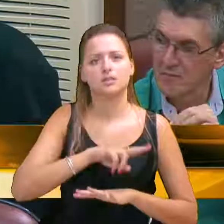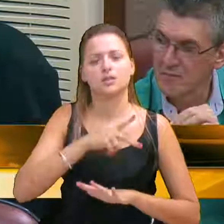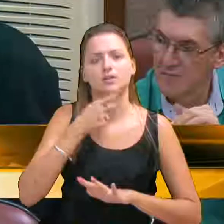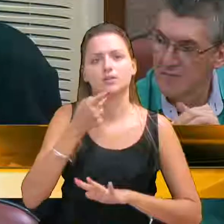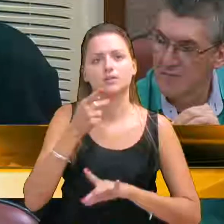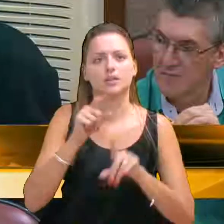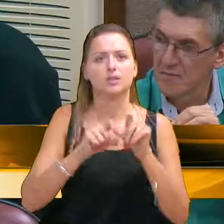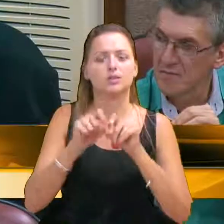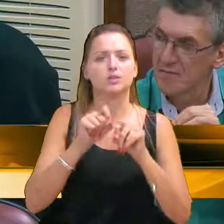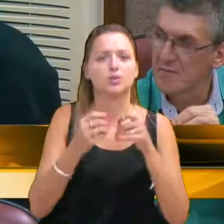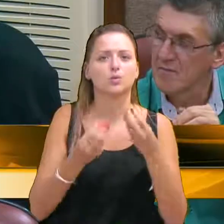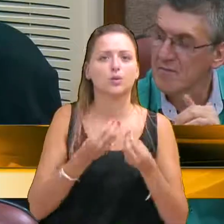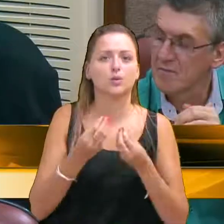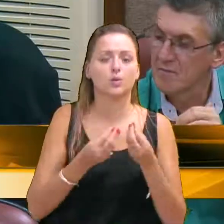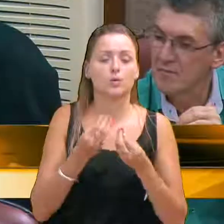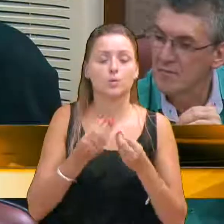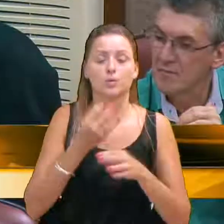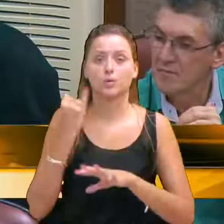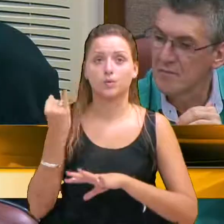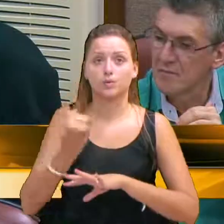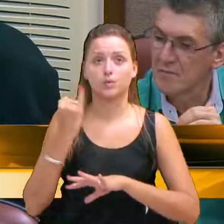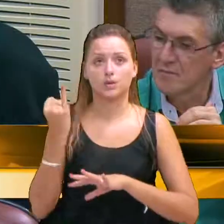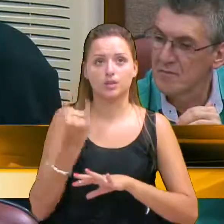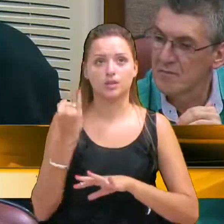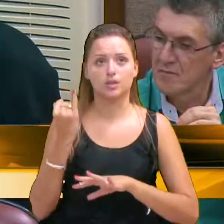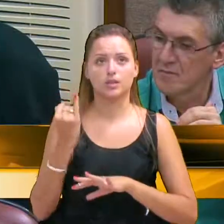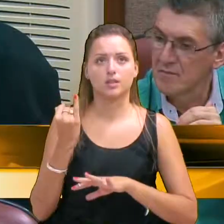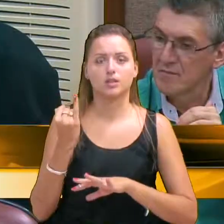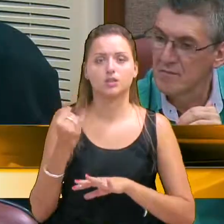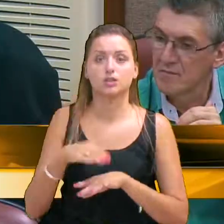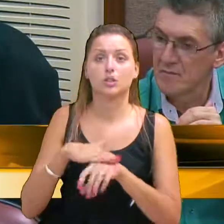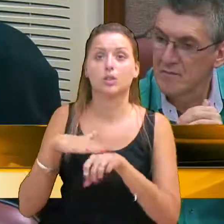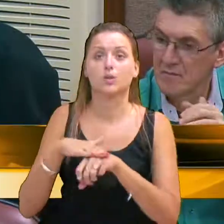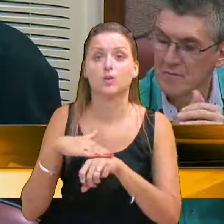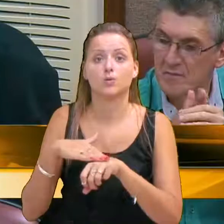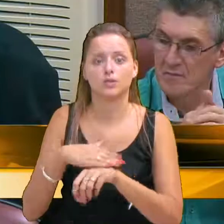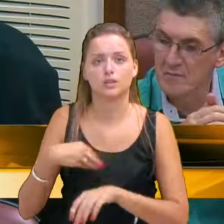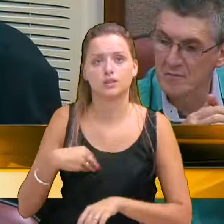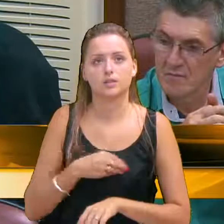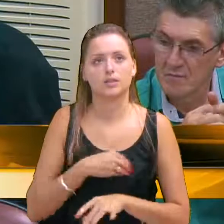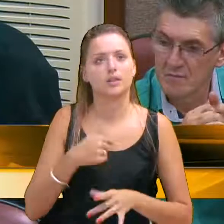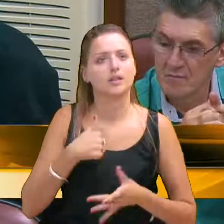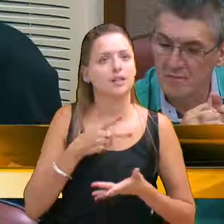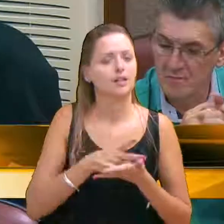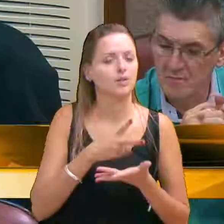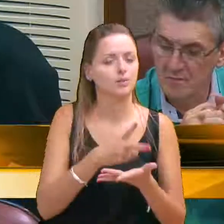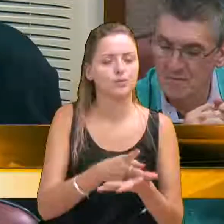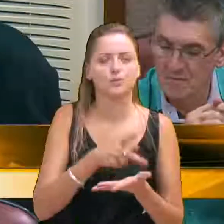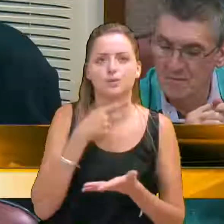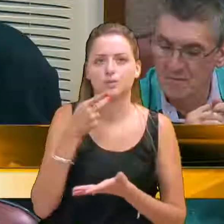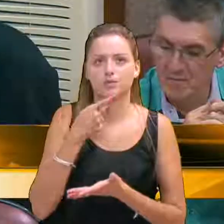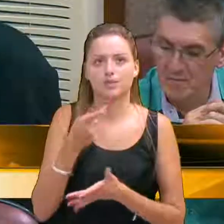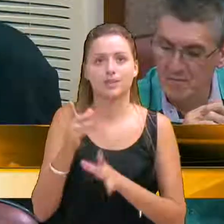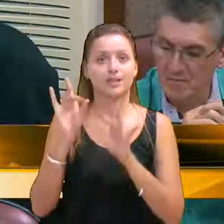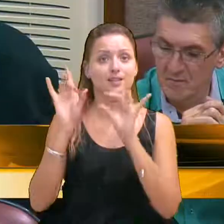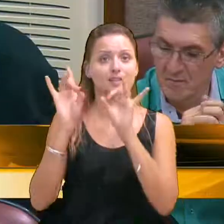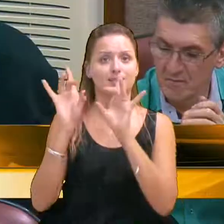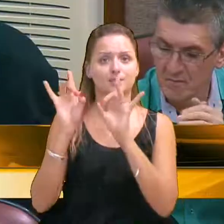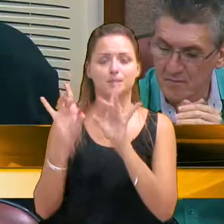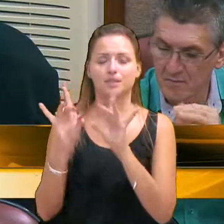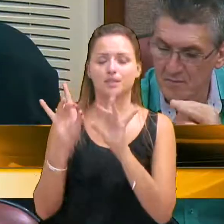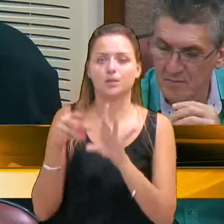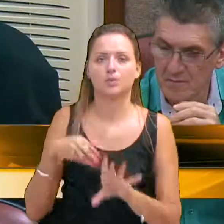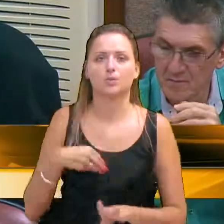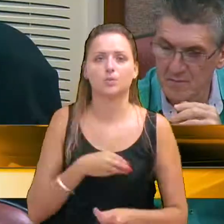à importância da flexibilidade na negociação com os médicos. E eu sempre citei, especialmente na categoria